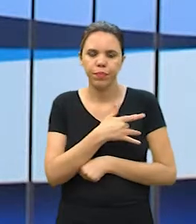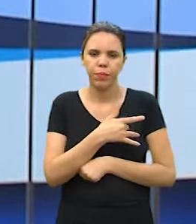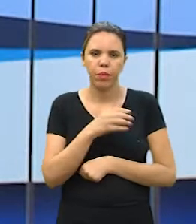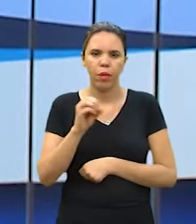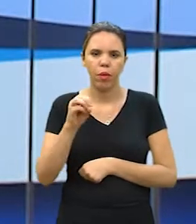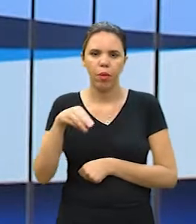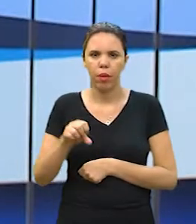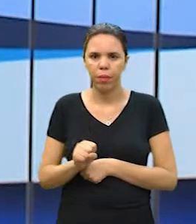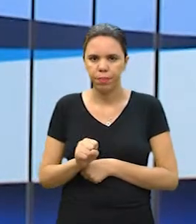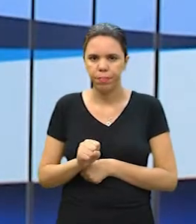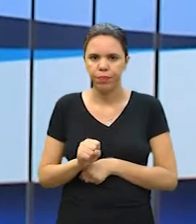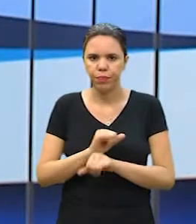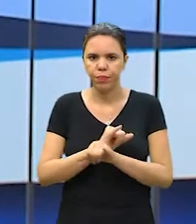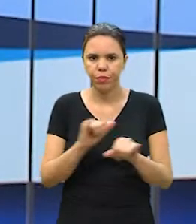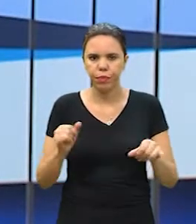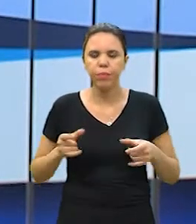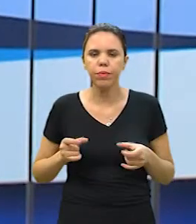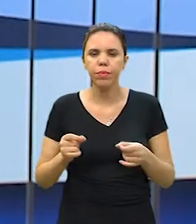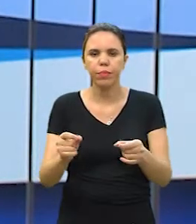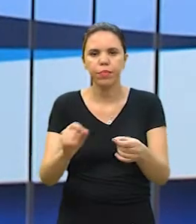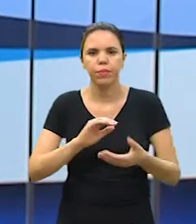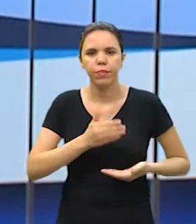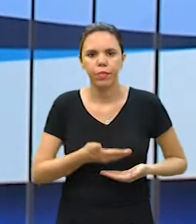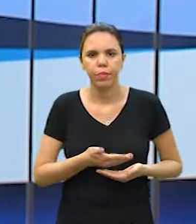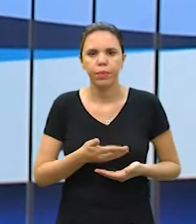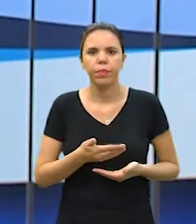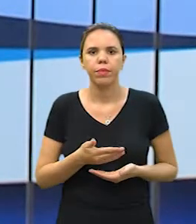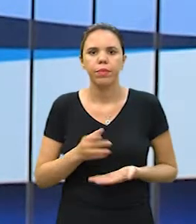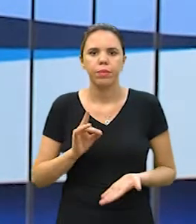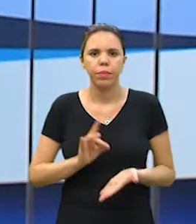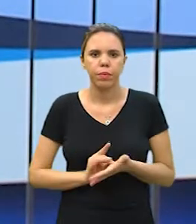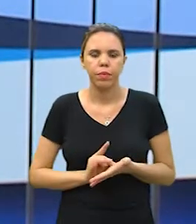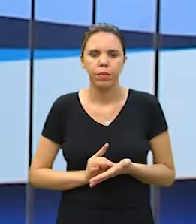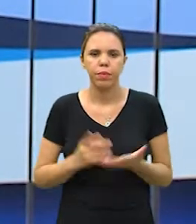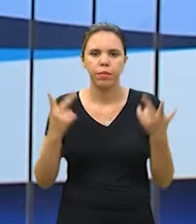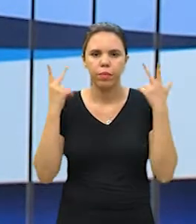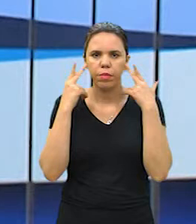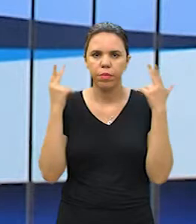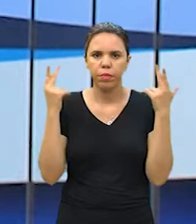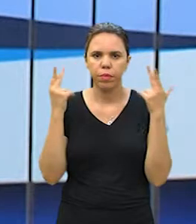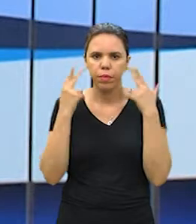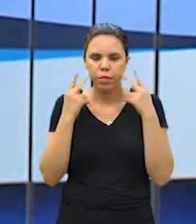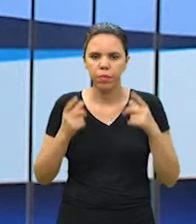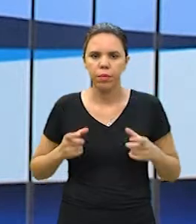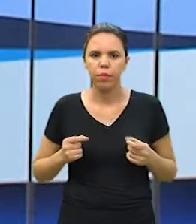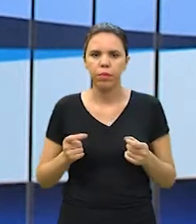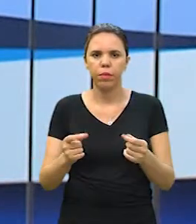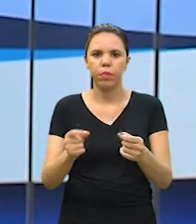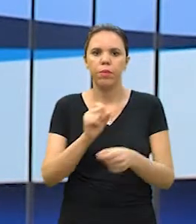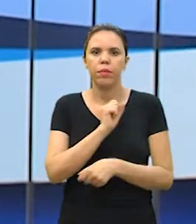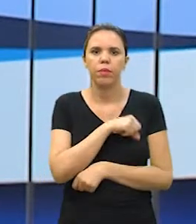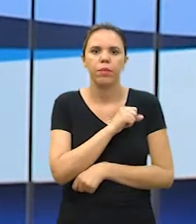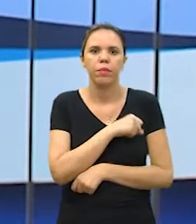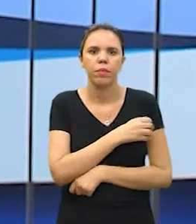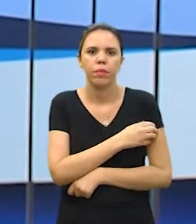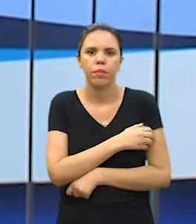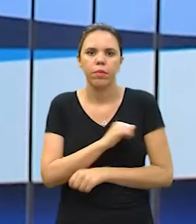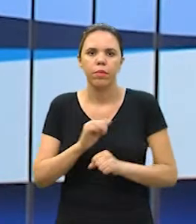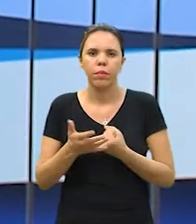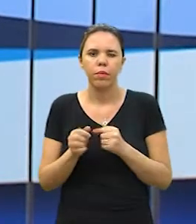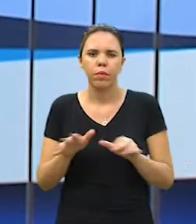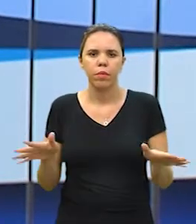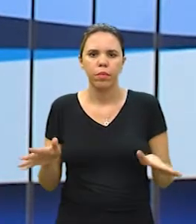Saúde, OMS, declarou que o câncer de mama se tornou a forma mais comum dos tumores malignos. E